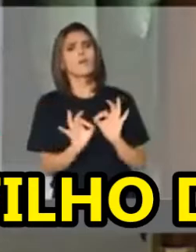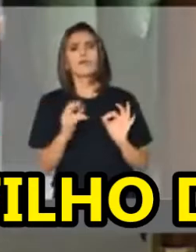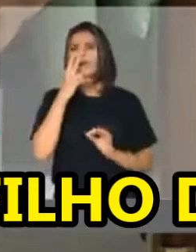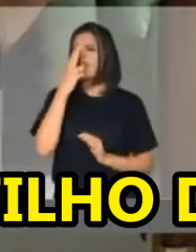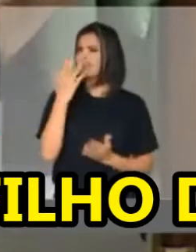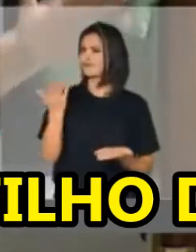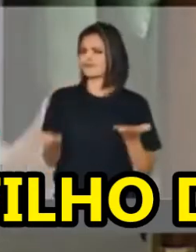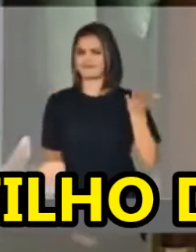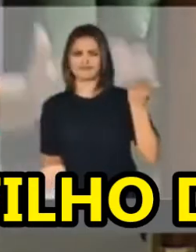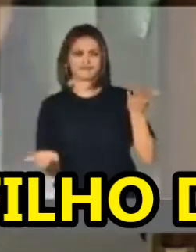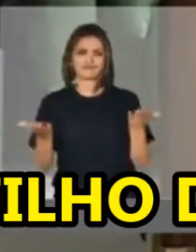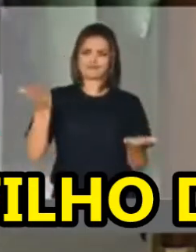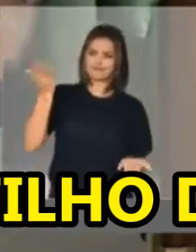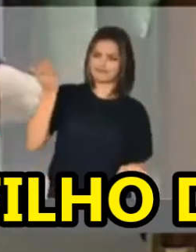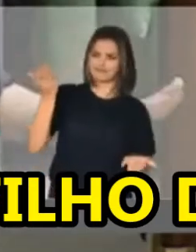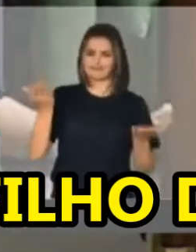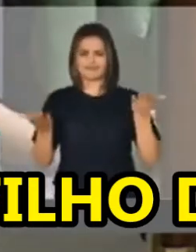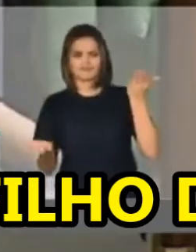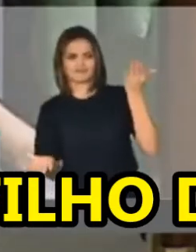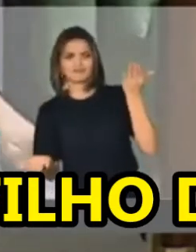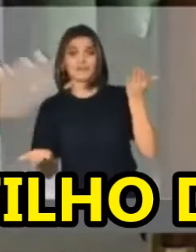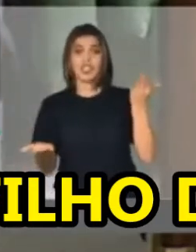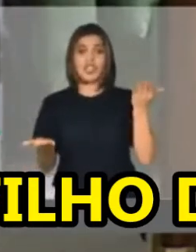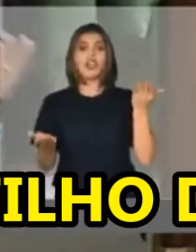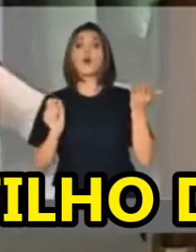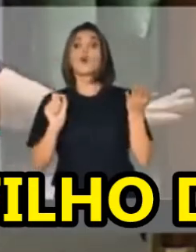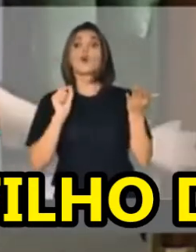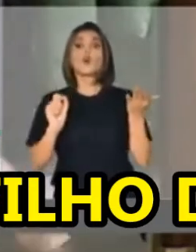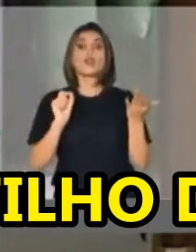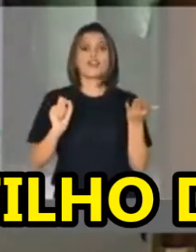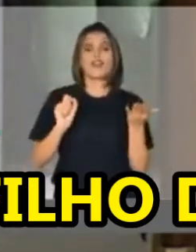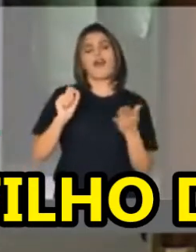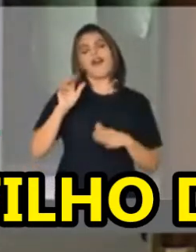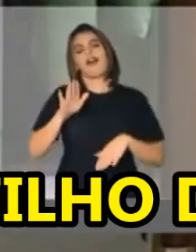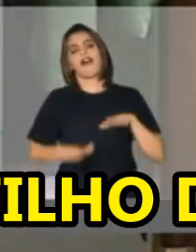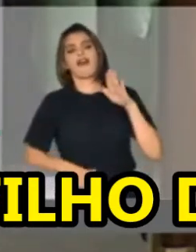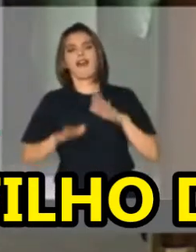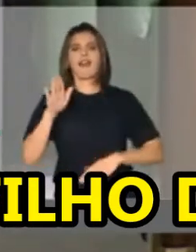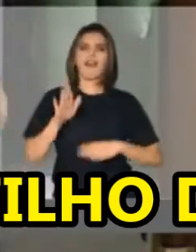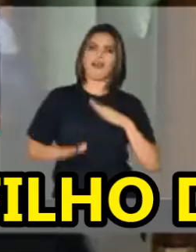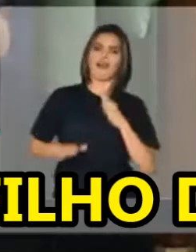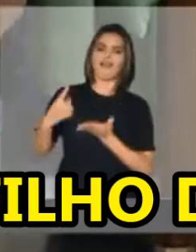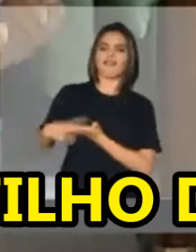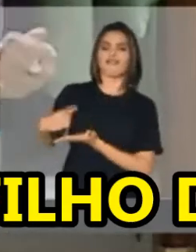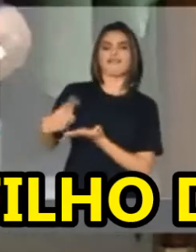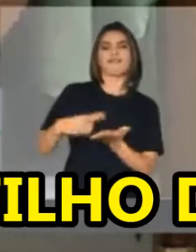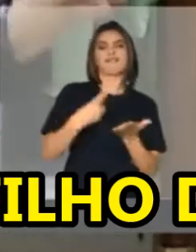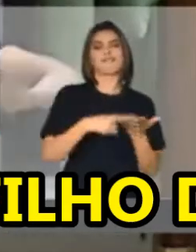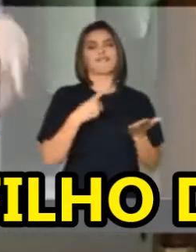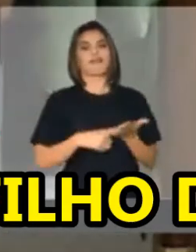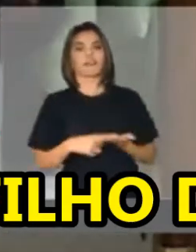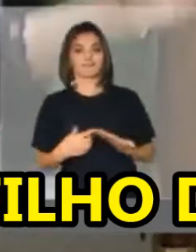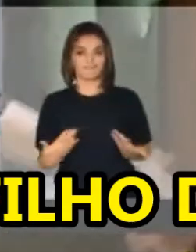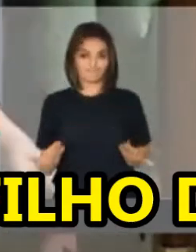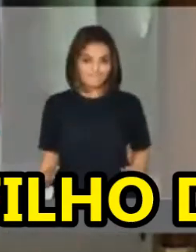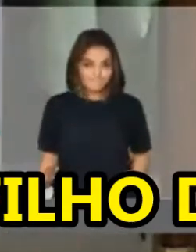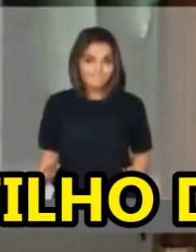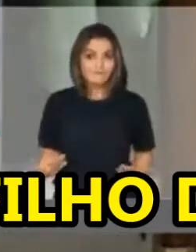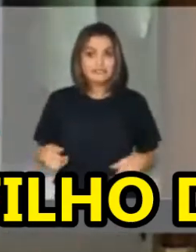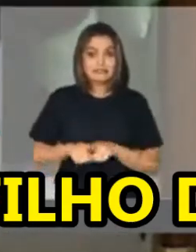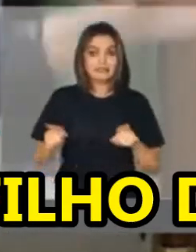2 pesos e 2 medidas a depender da conveniência. E ao mesmo tempo começam a